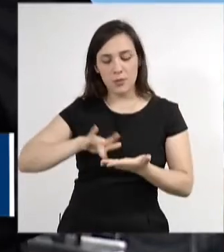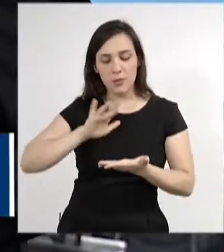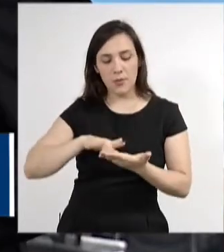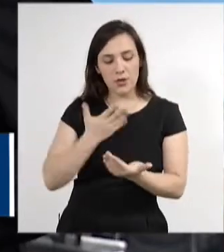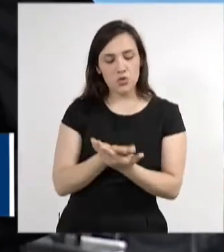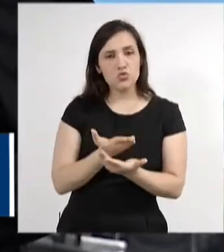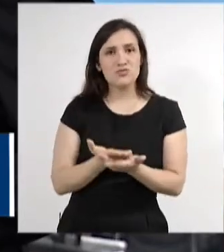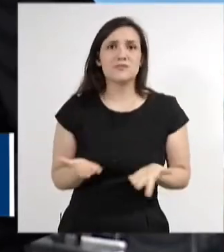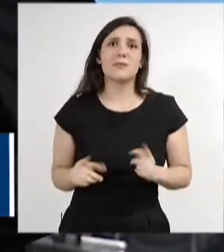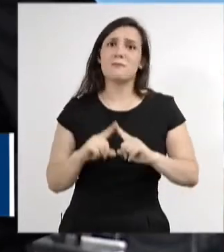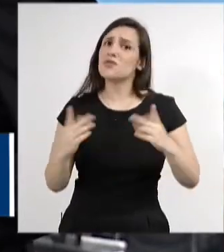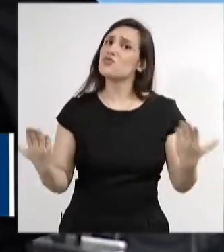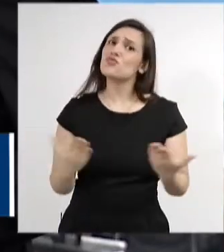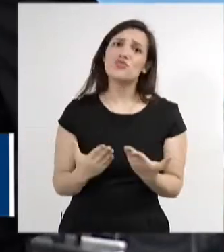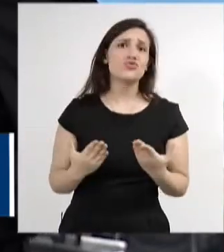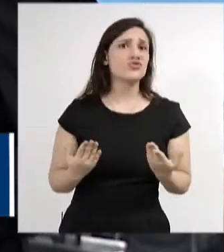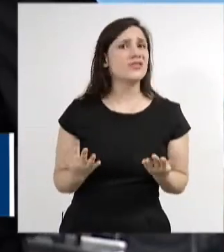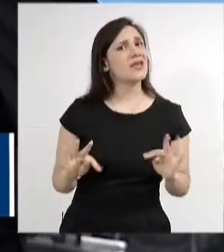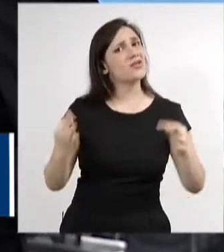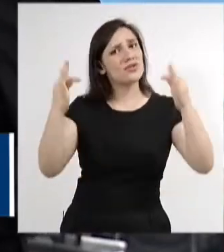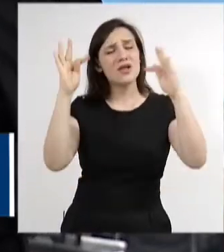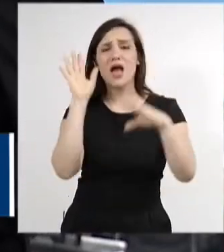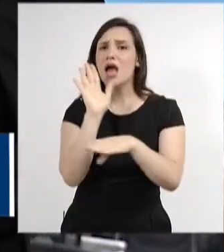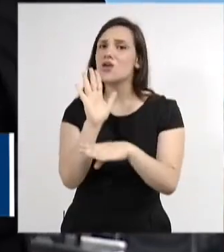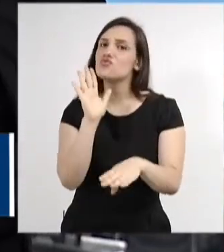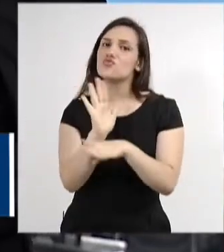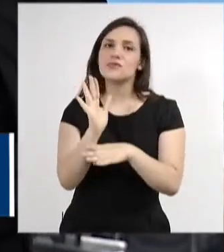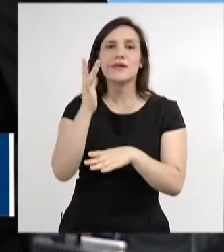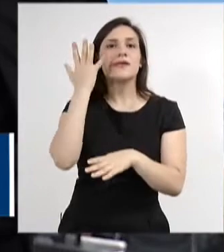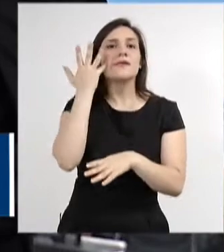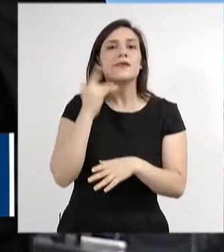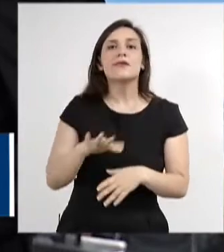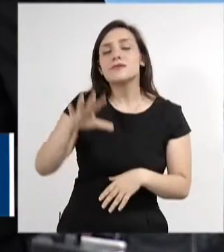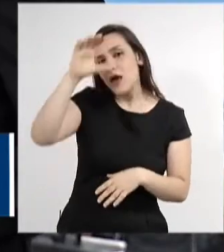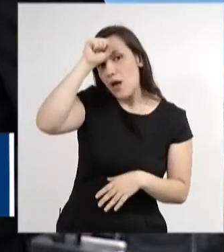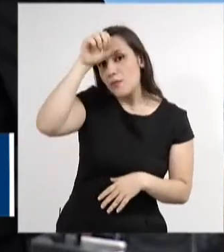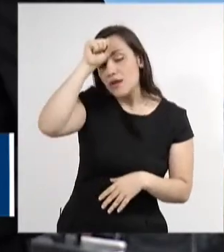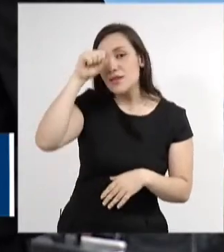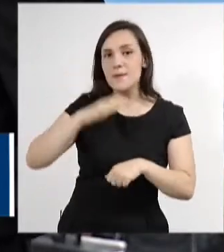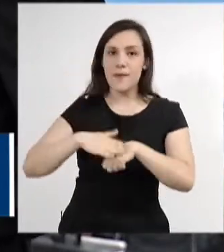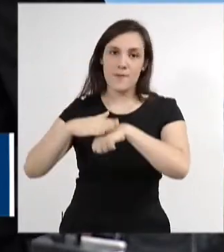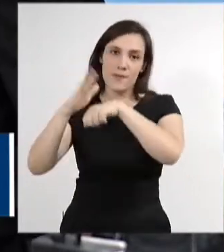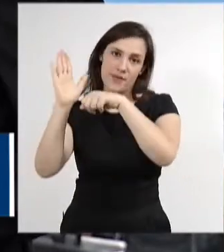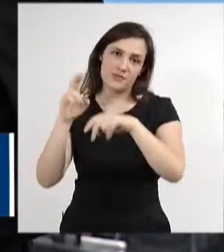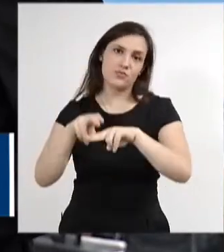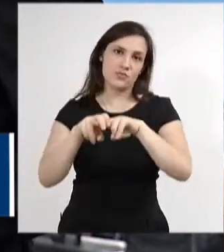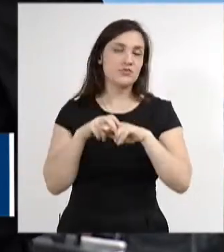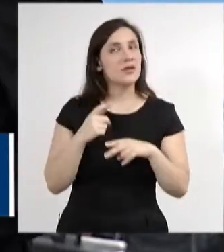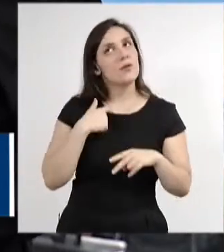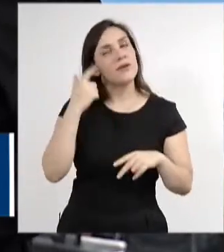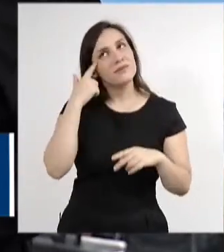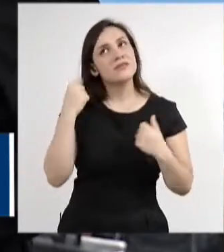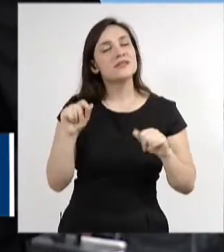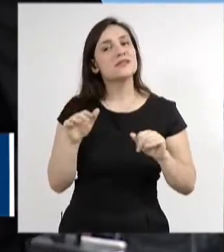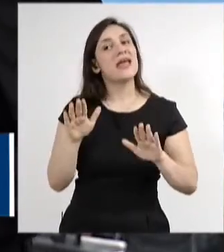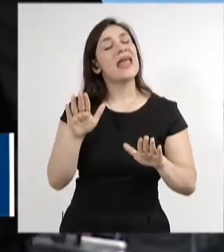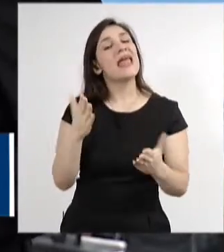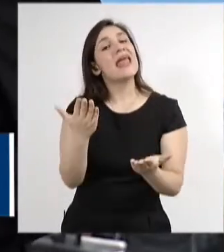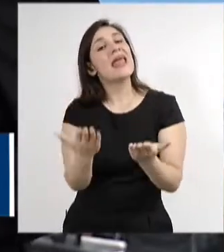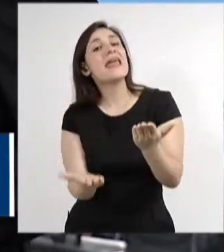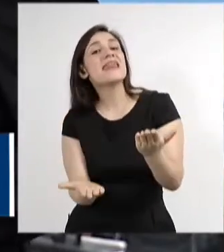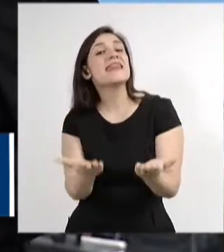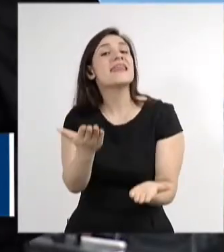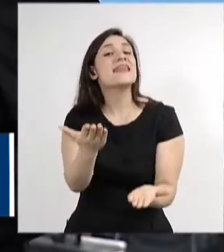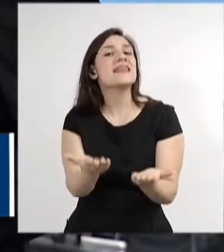tecnologia que hoje tanto auxilia e ajuda o aprendizado das crianças? Então, assim, acho que tudo vale com bom senso. Nas